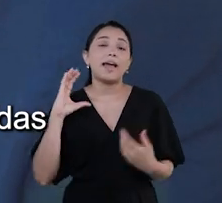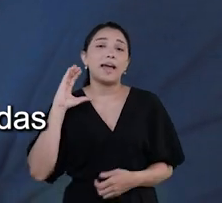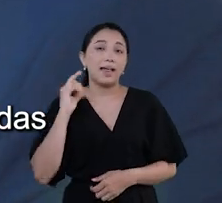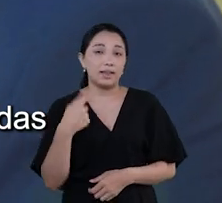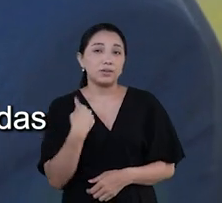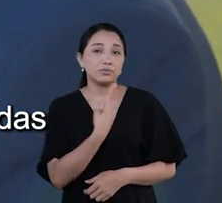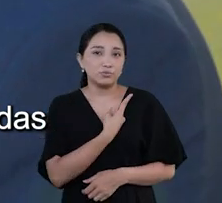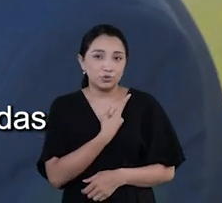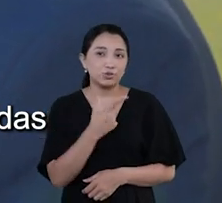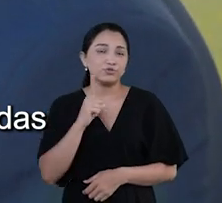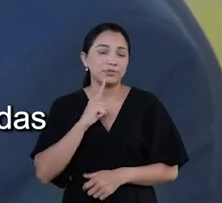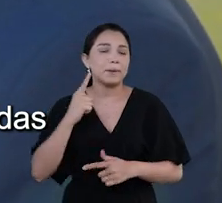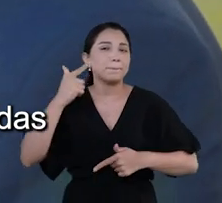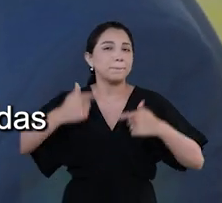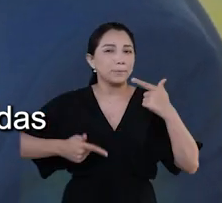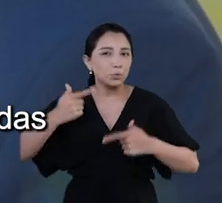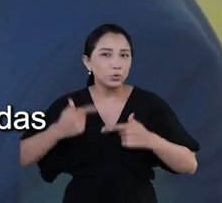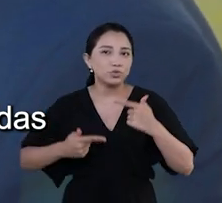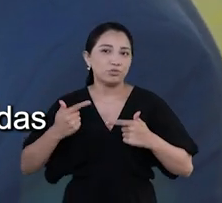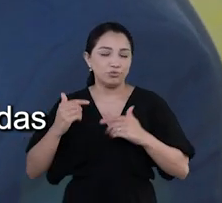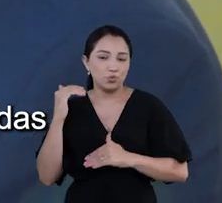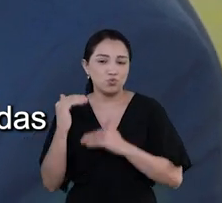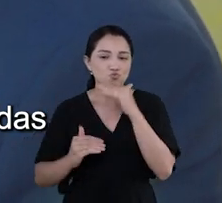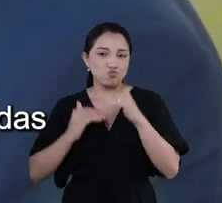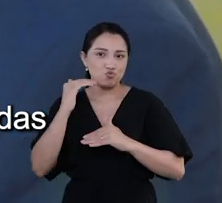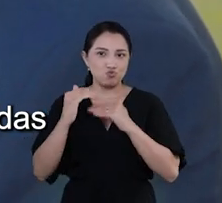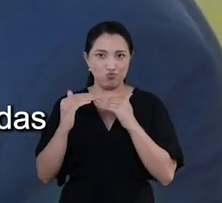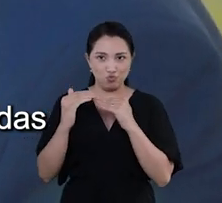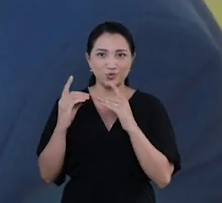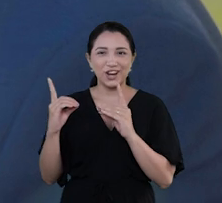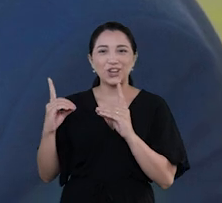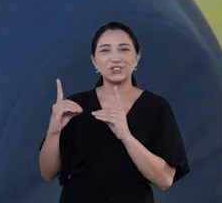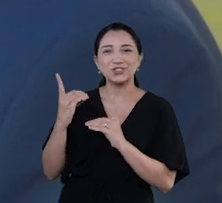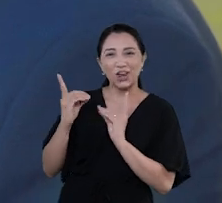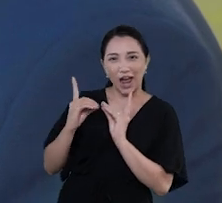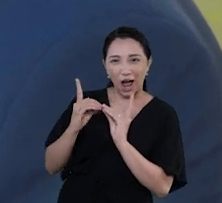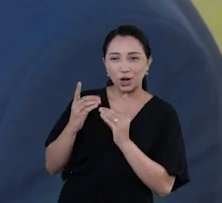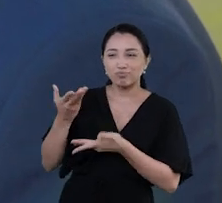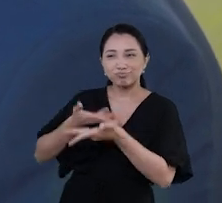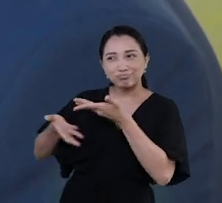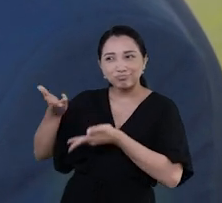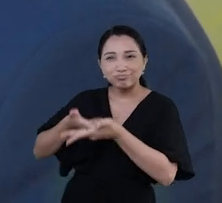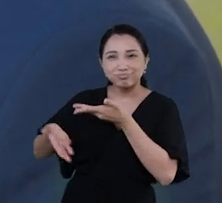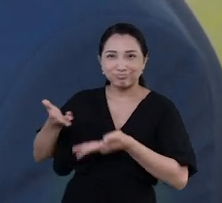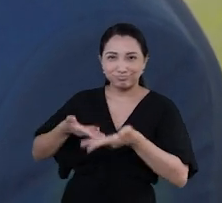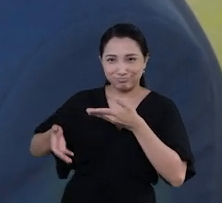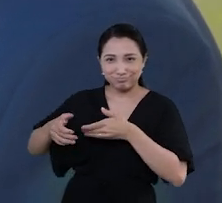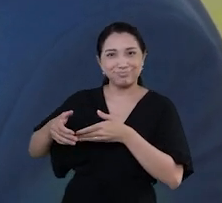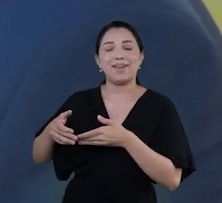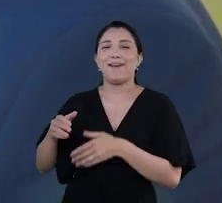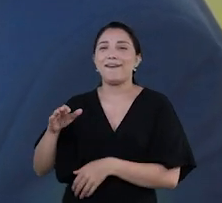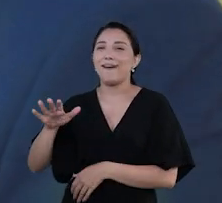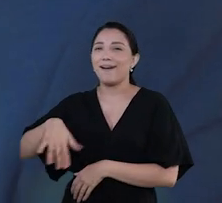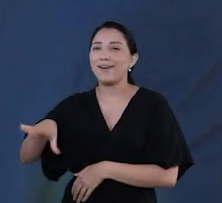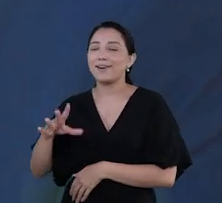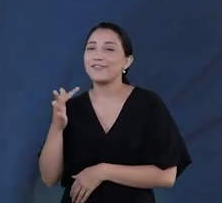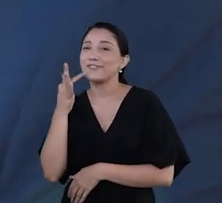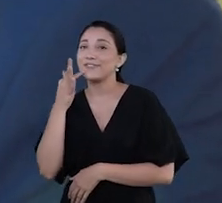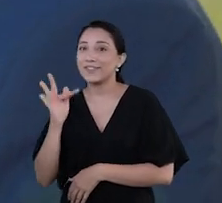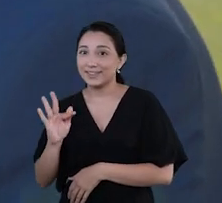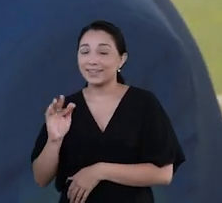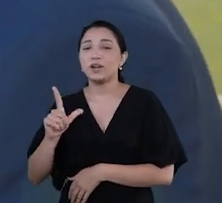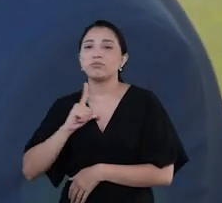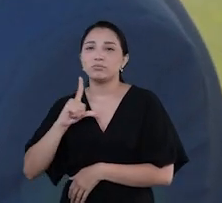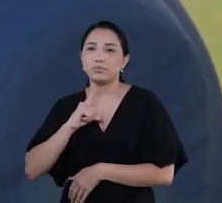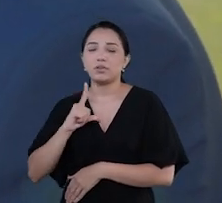são construídas em diálogo com a rede Federal né uma delas por exemplo é o plano de logística sustentável né que todas